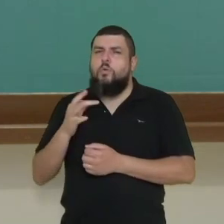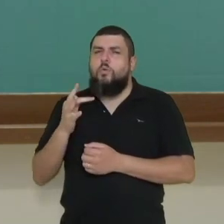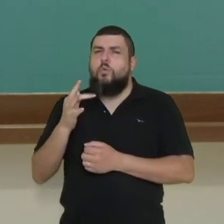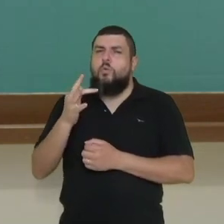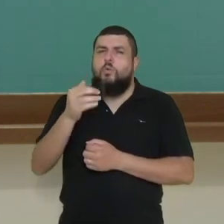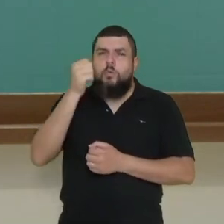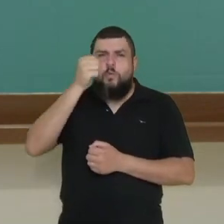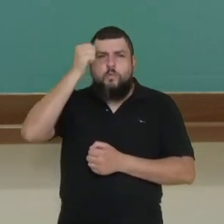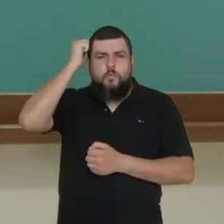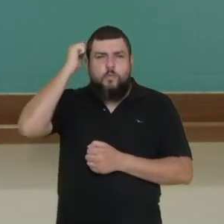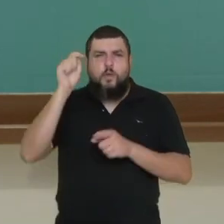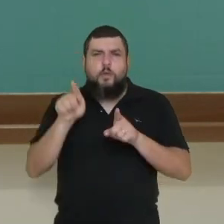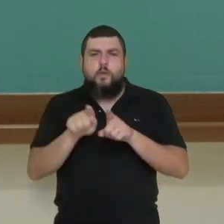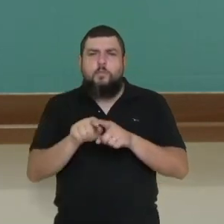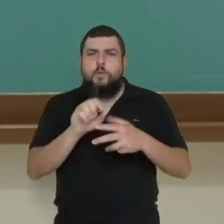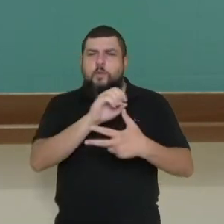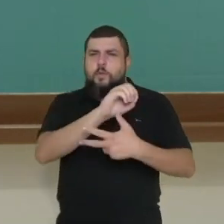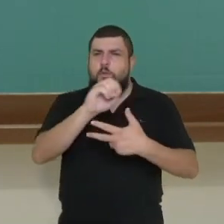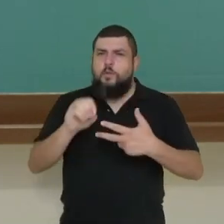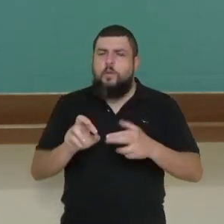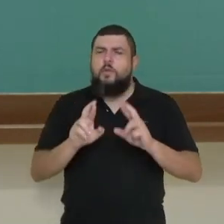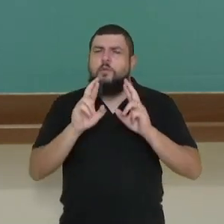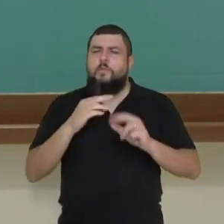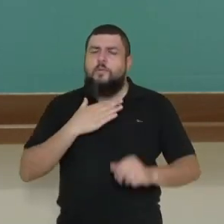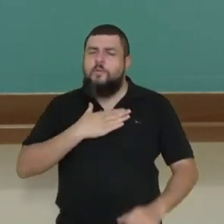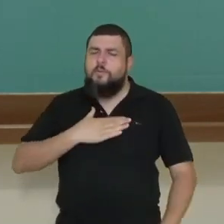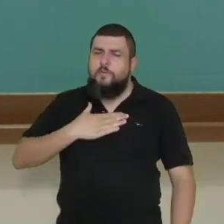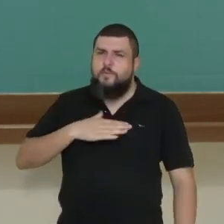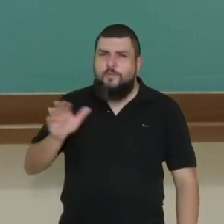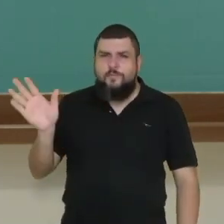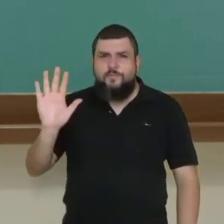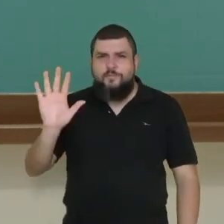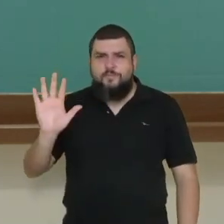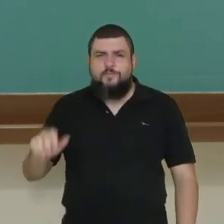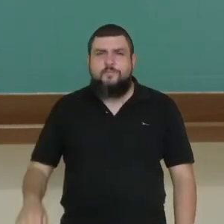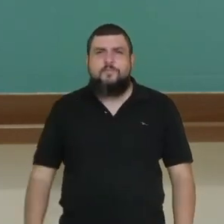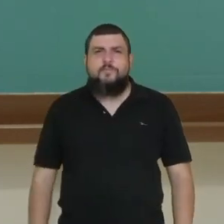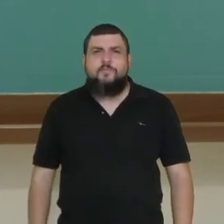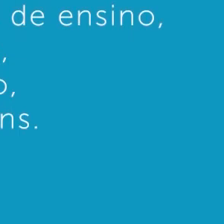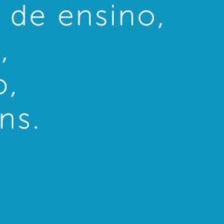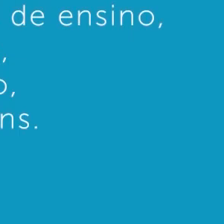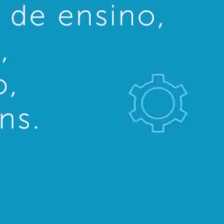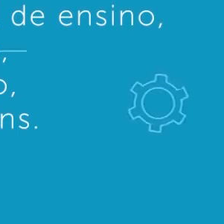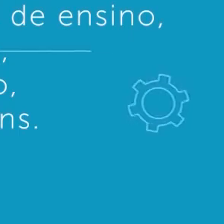e no Enem, tá? Eu espero que vocês tenham gostado e até uma próxima, gente. Valeu!